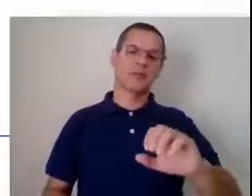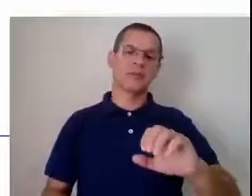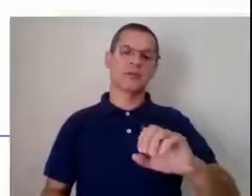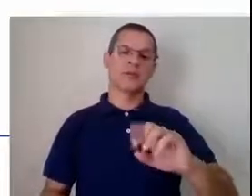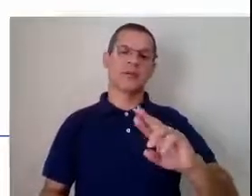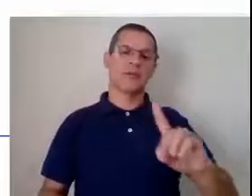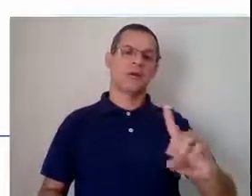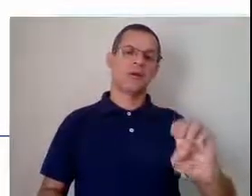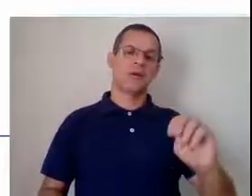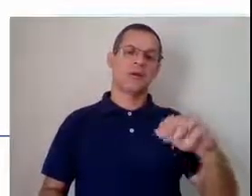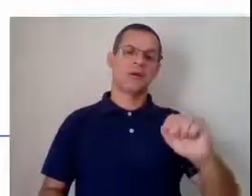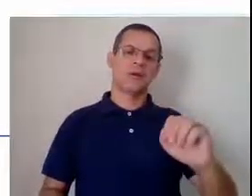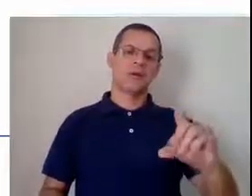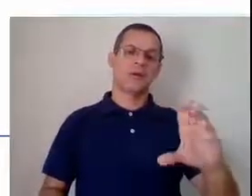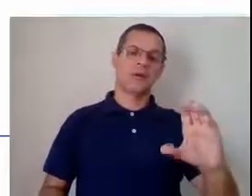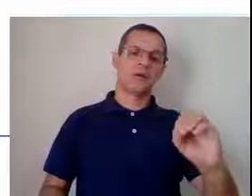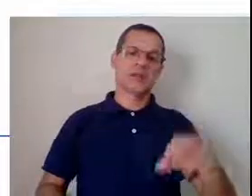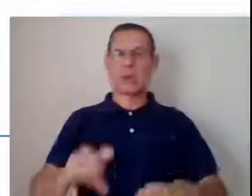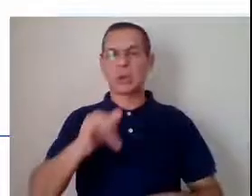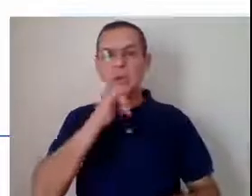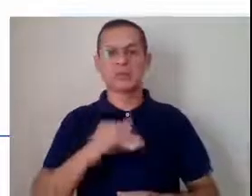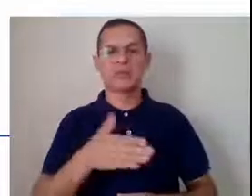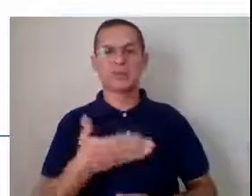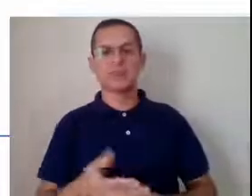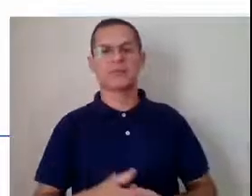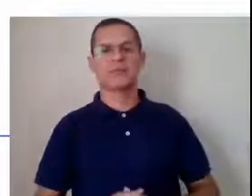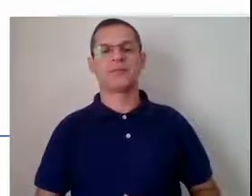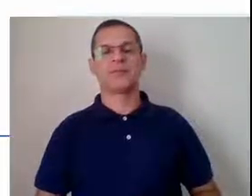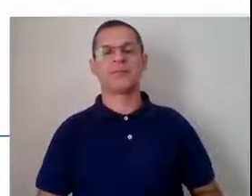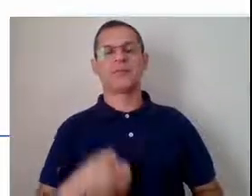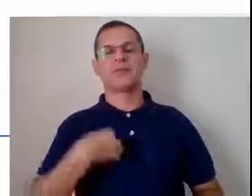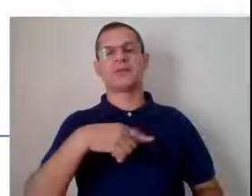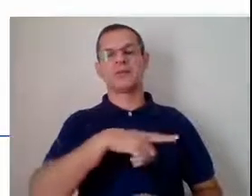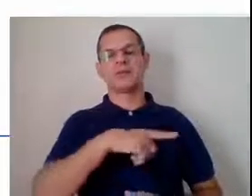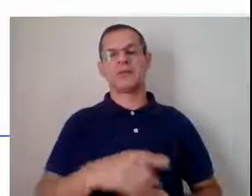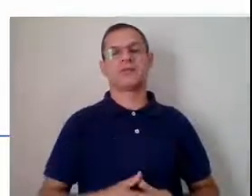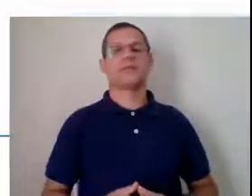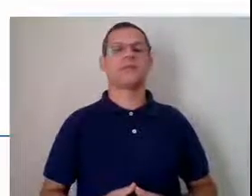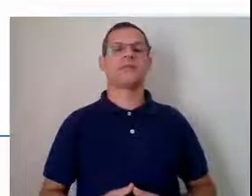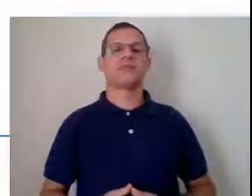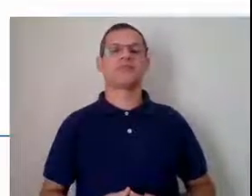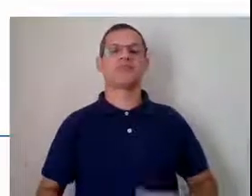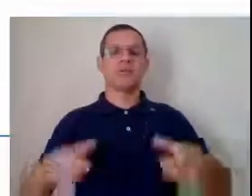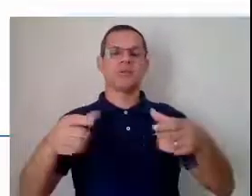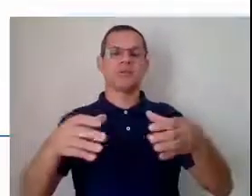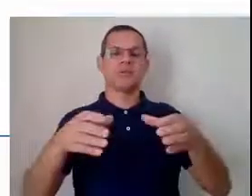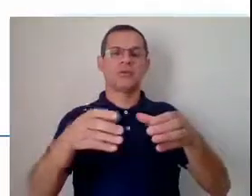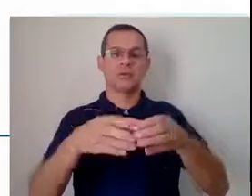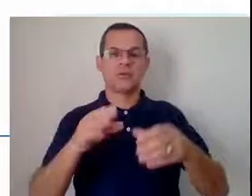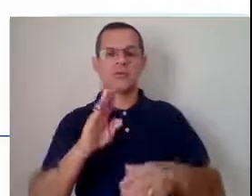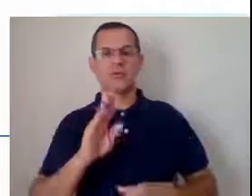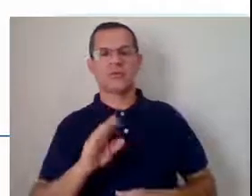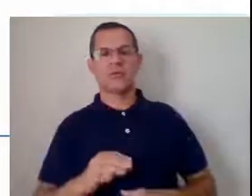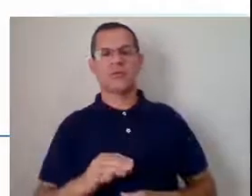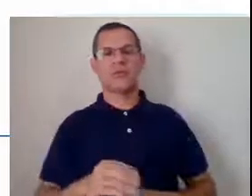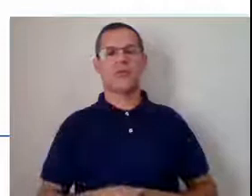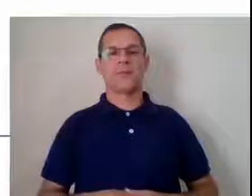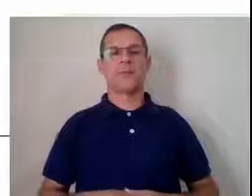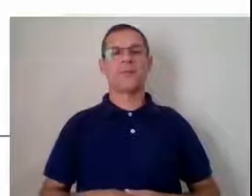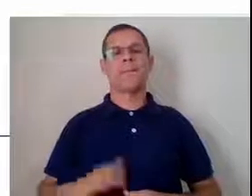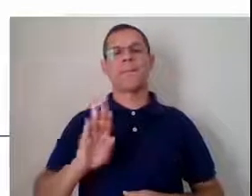tá? Então, por exemplo, se eu tiver um conjunto B,